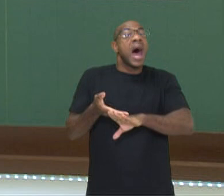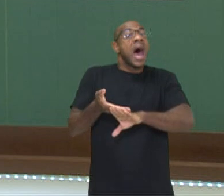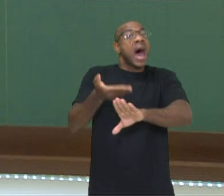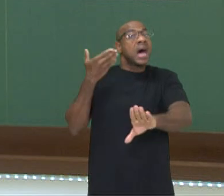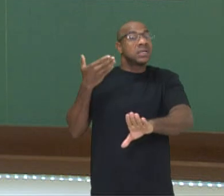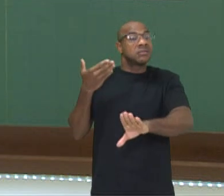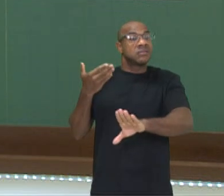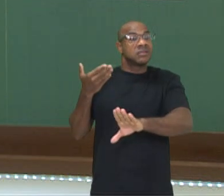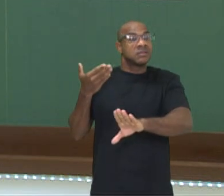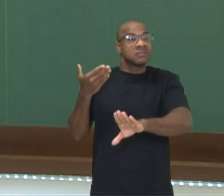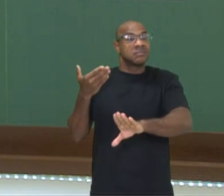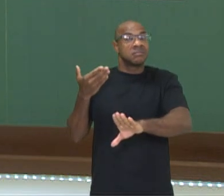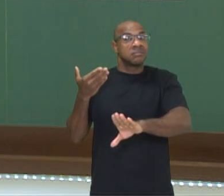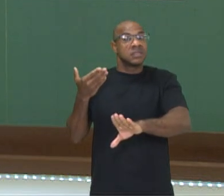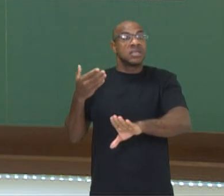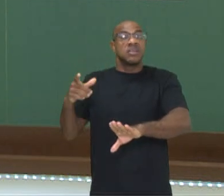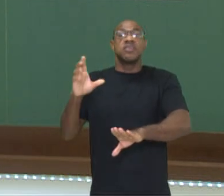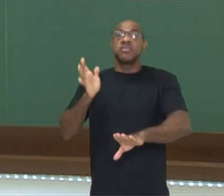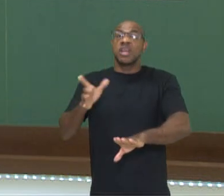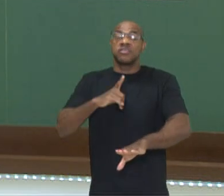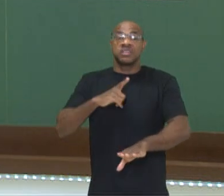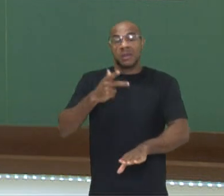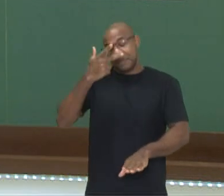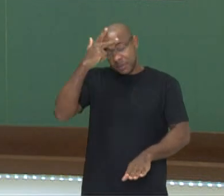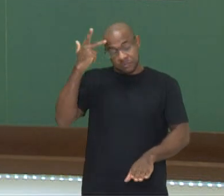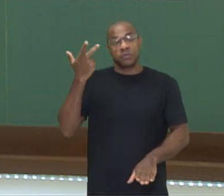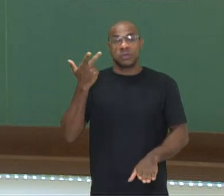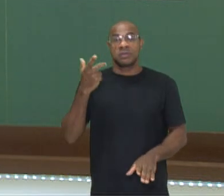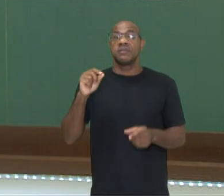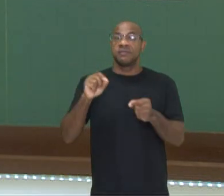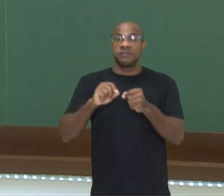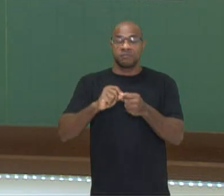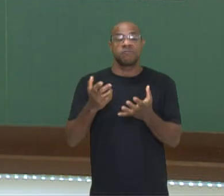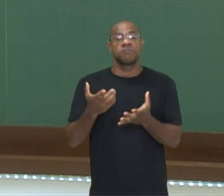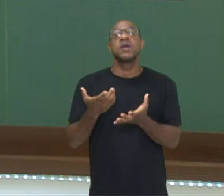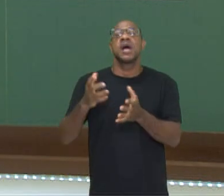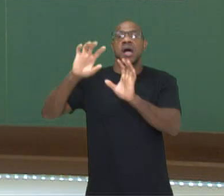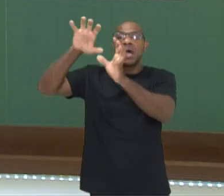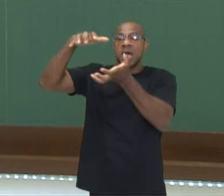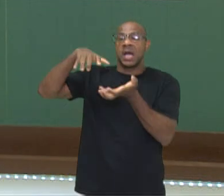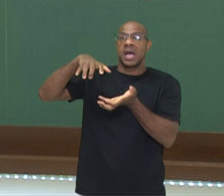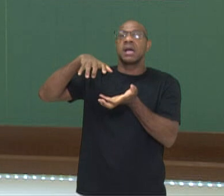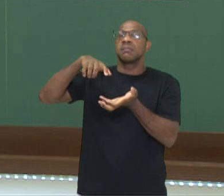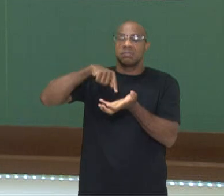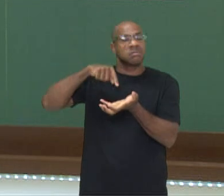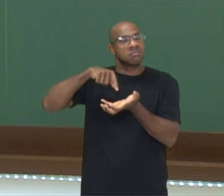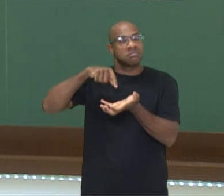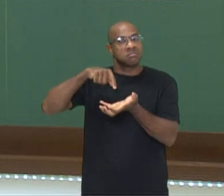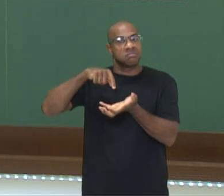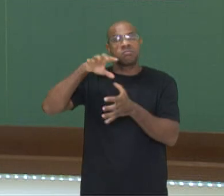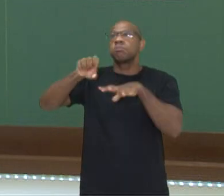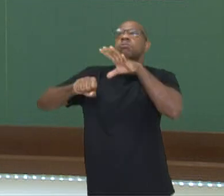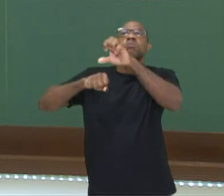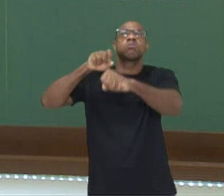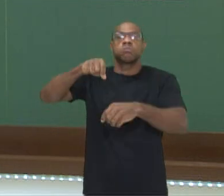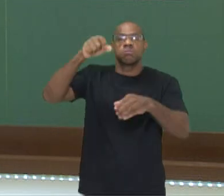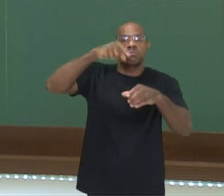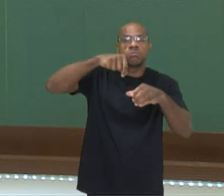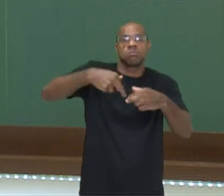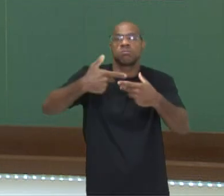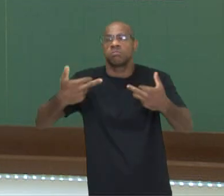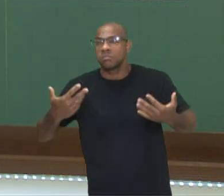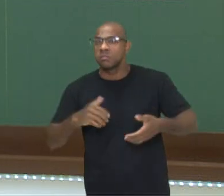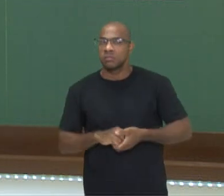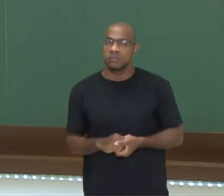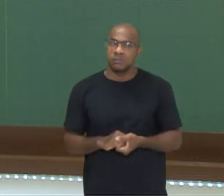4.000 já tinha gente na bacia do rio Amazonas consumindo cacau. Ou seja, 5.700 anos. Será que